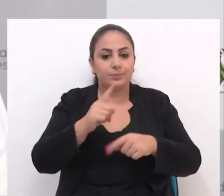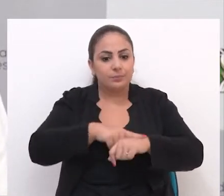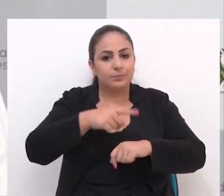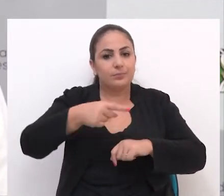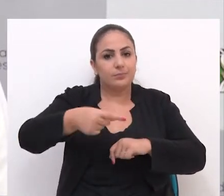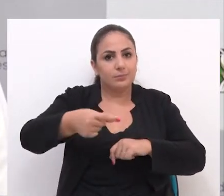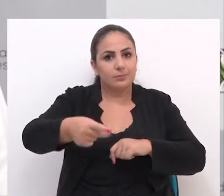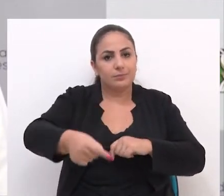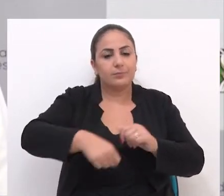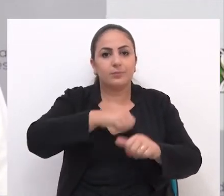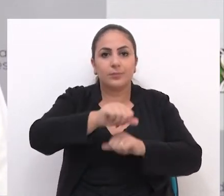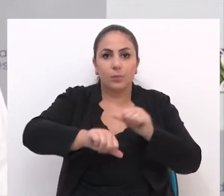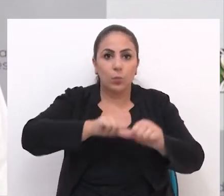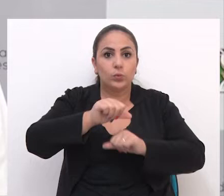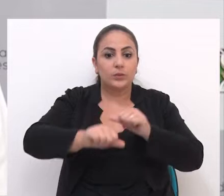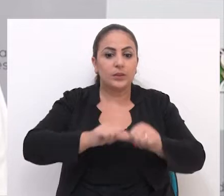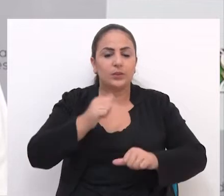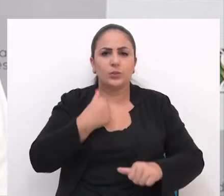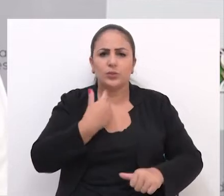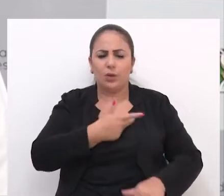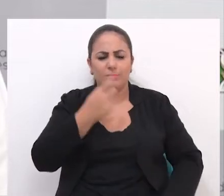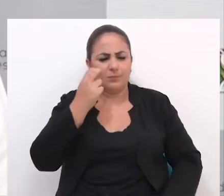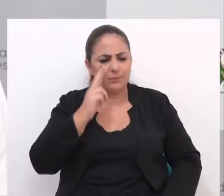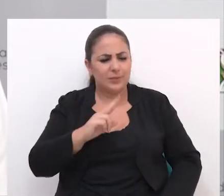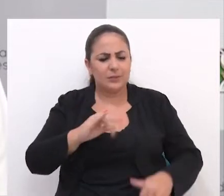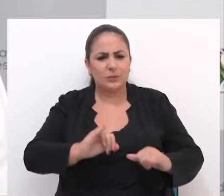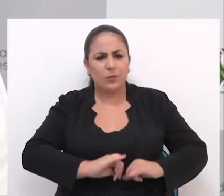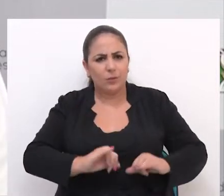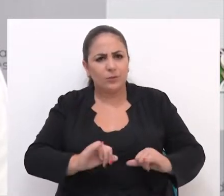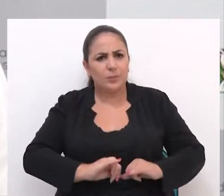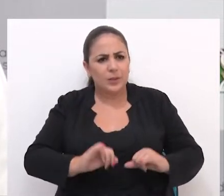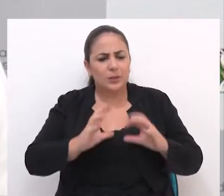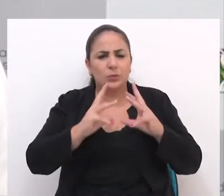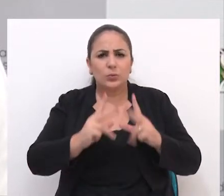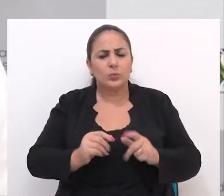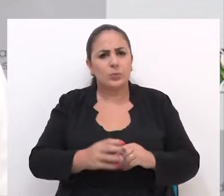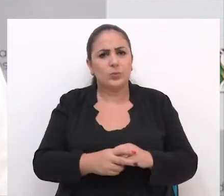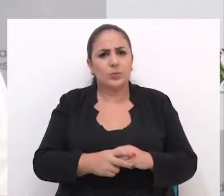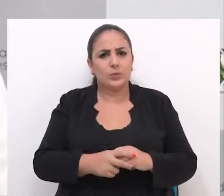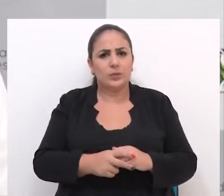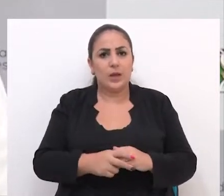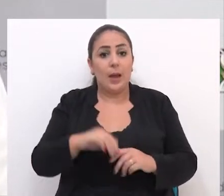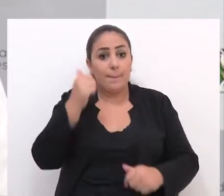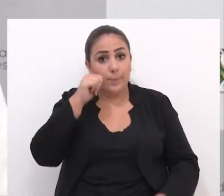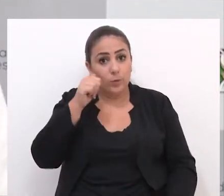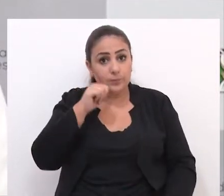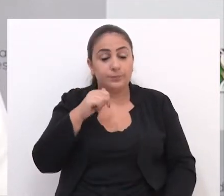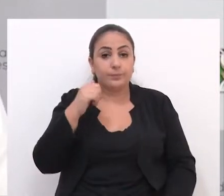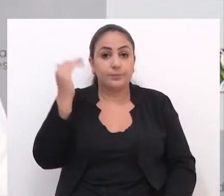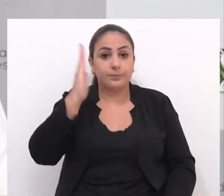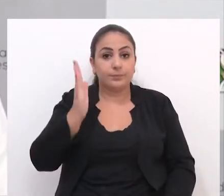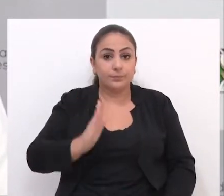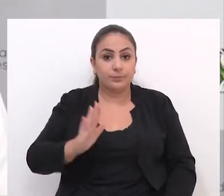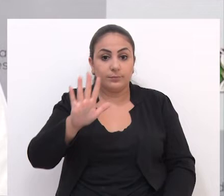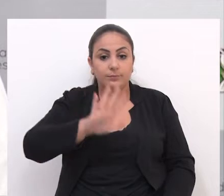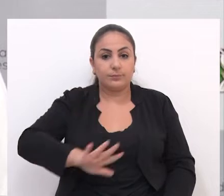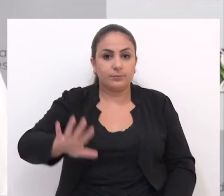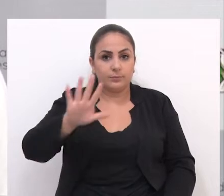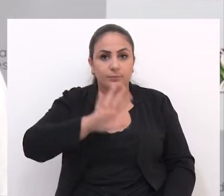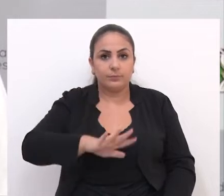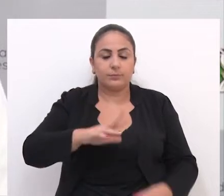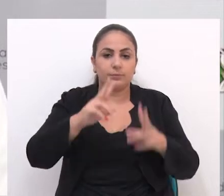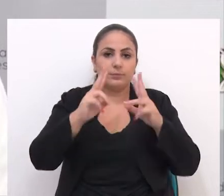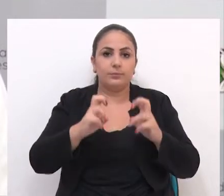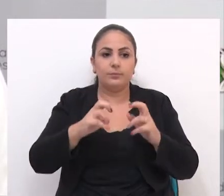os tempos foram passando e a gente começou a ver o sofrimento, né, da mulher brasileira em geral,